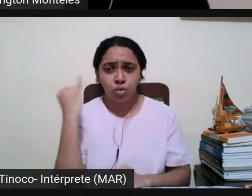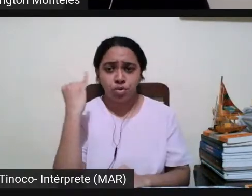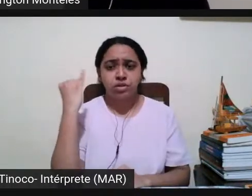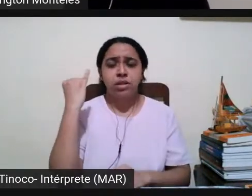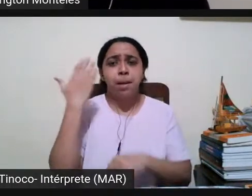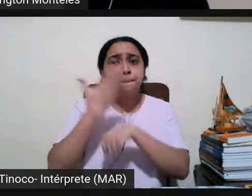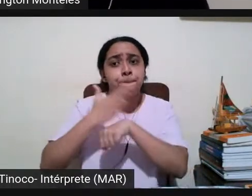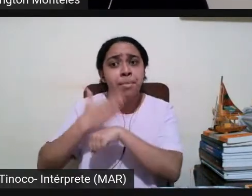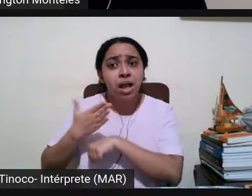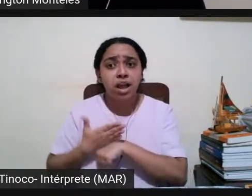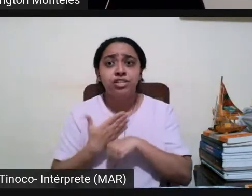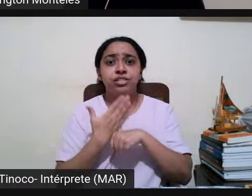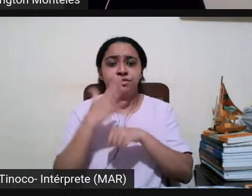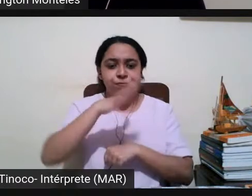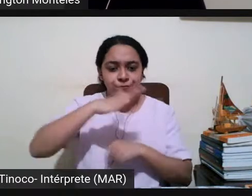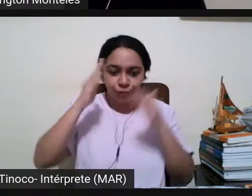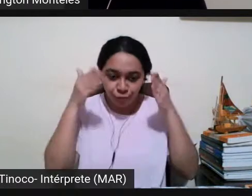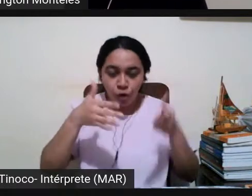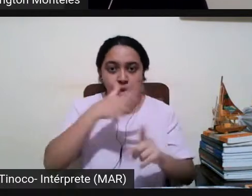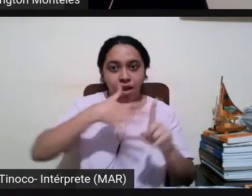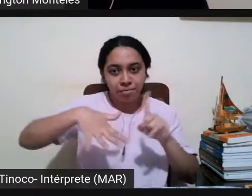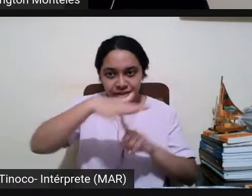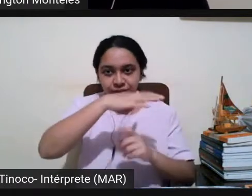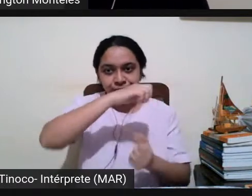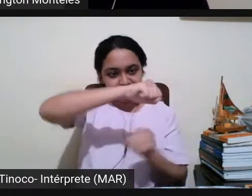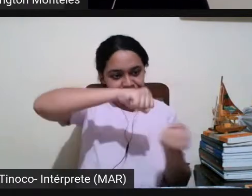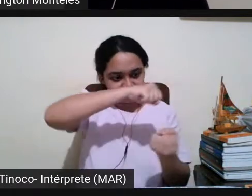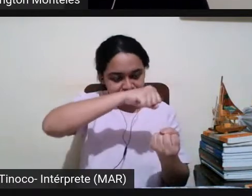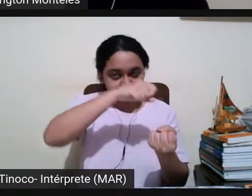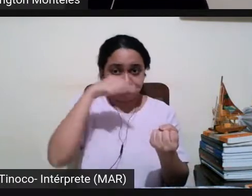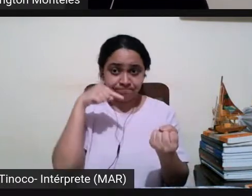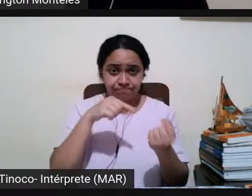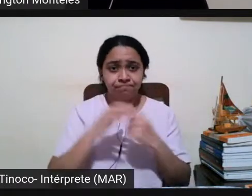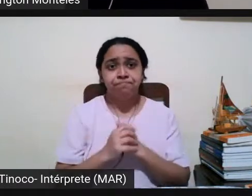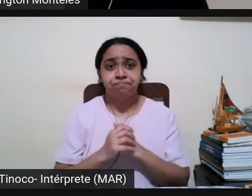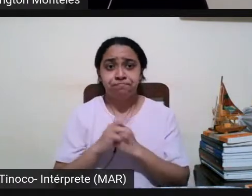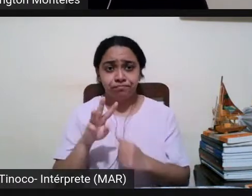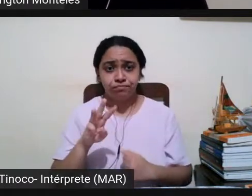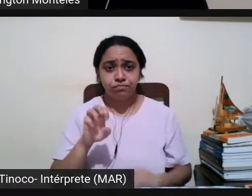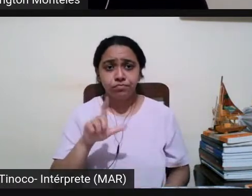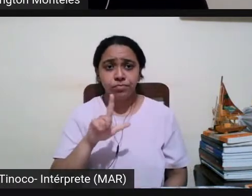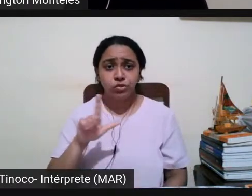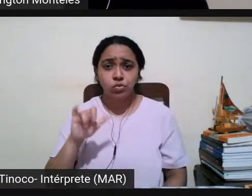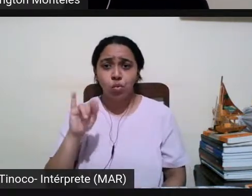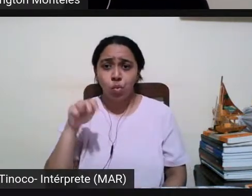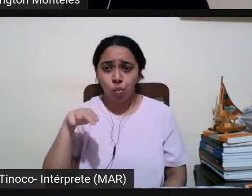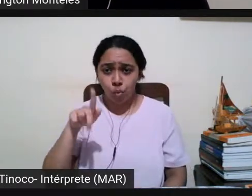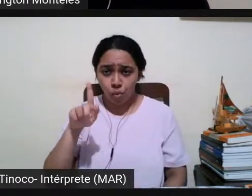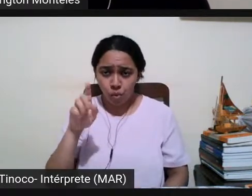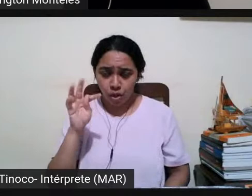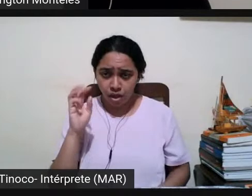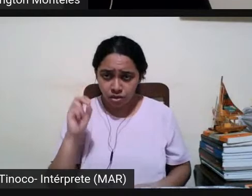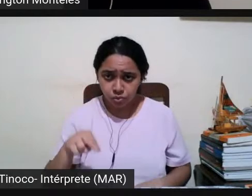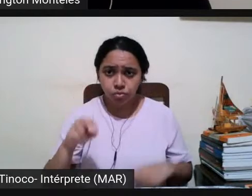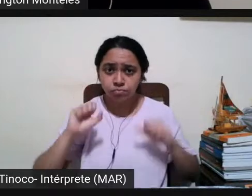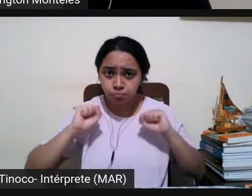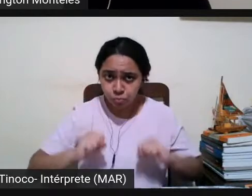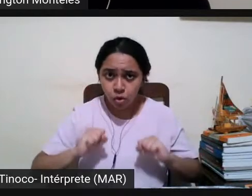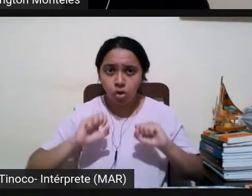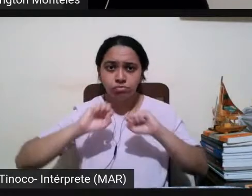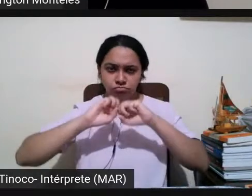ambientais e sustentáveis tá Wellington é a hora que eu puder progettato